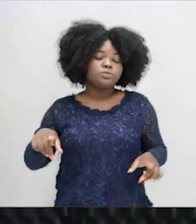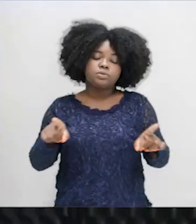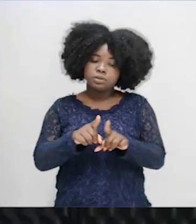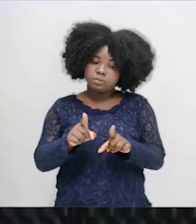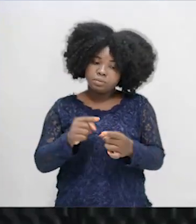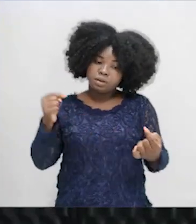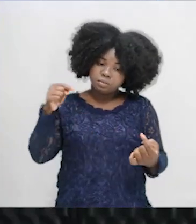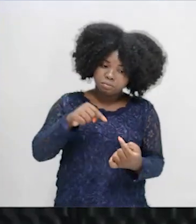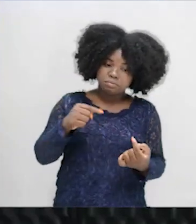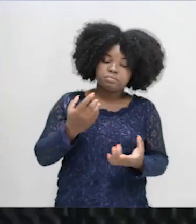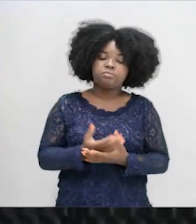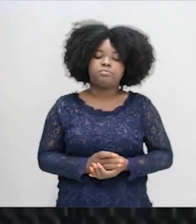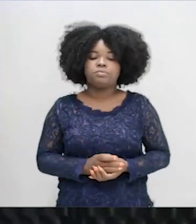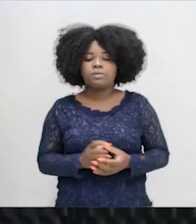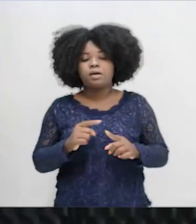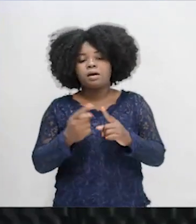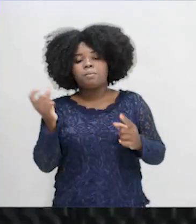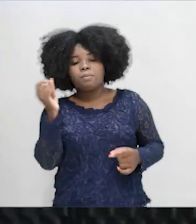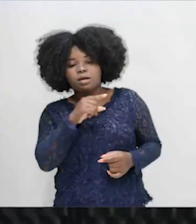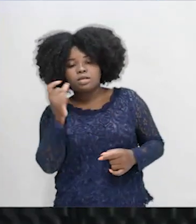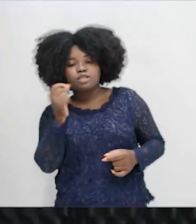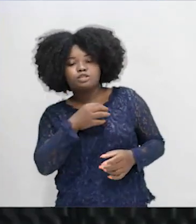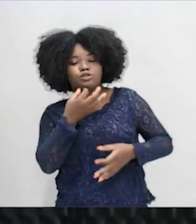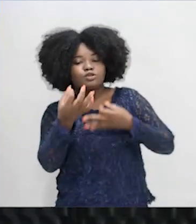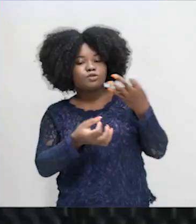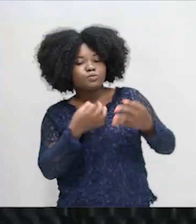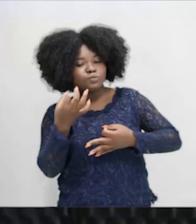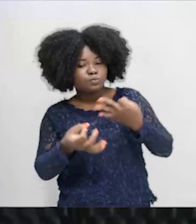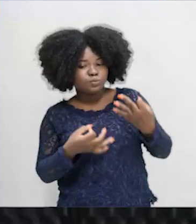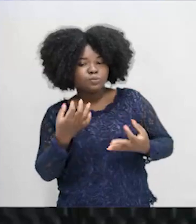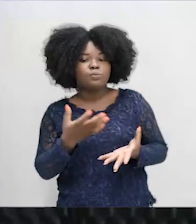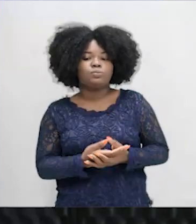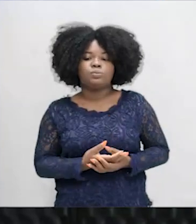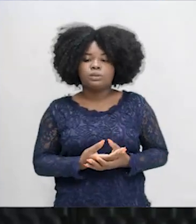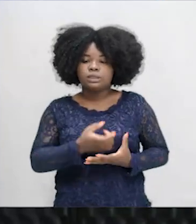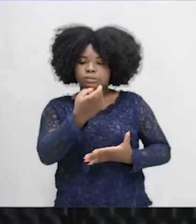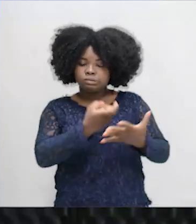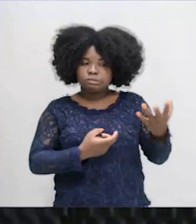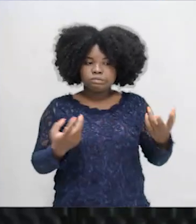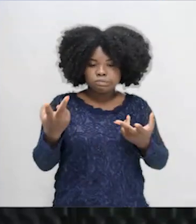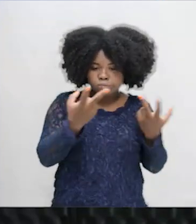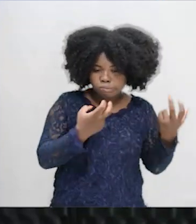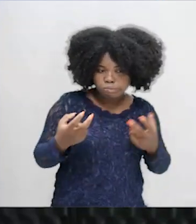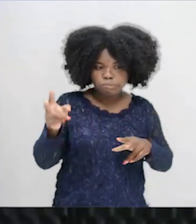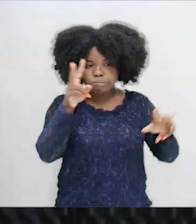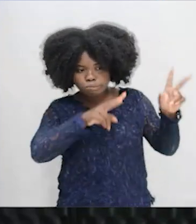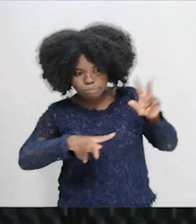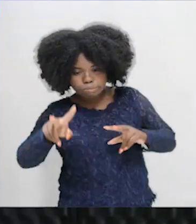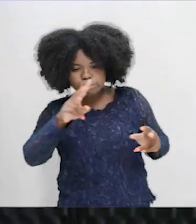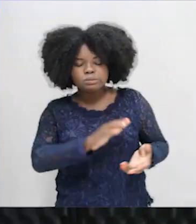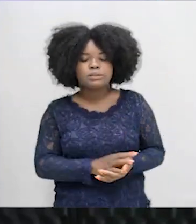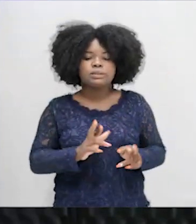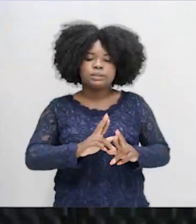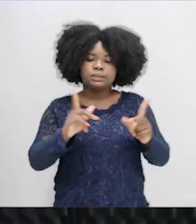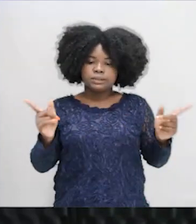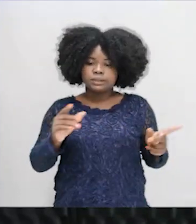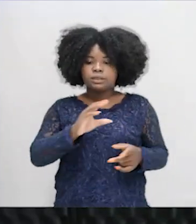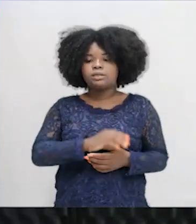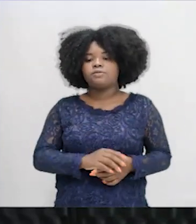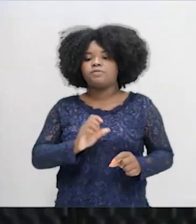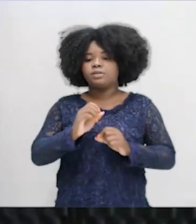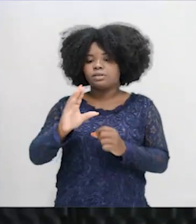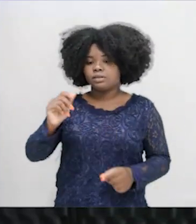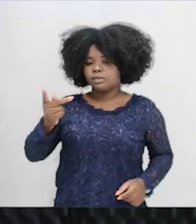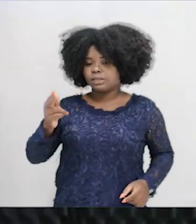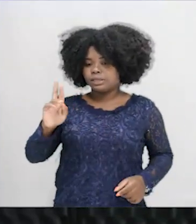mesma linguagem da charge, só que o humor crítica é majoritariamente, ou seja, essencialmente um texto visual. Então, a diferença entre a charge